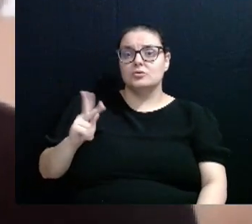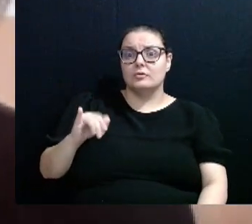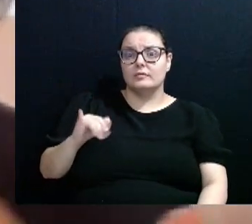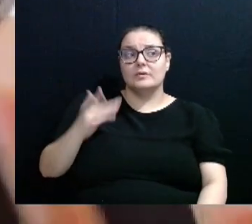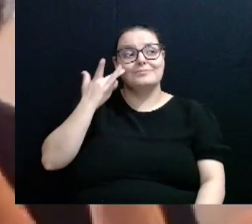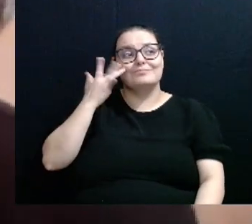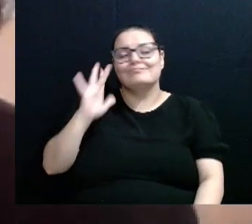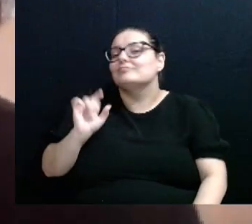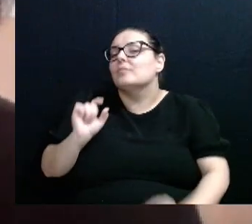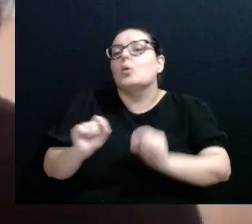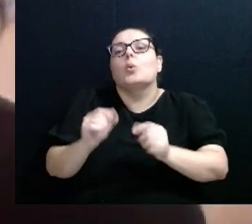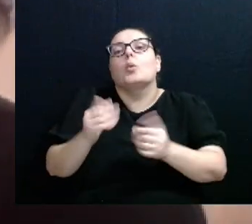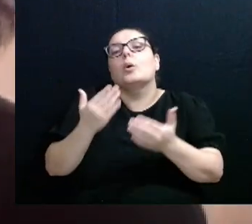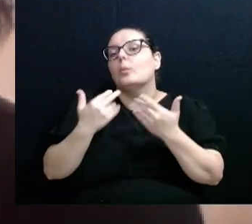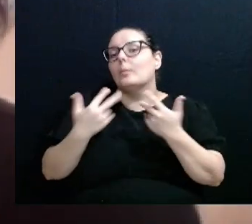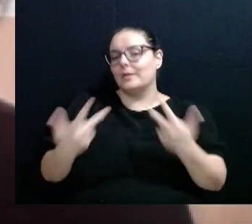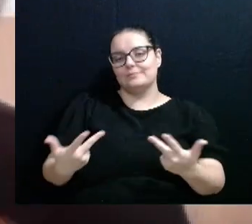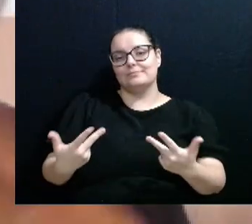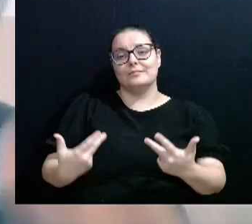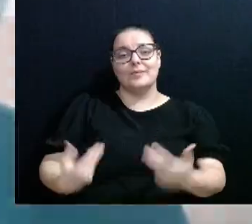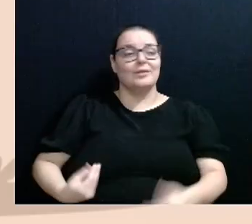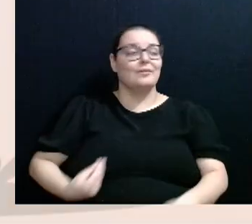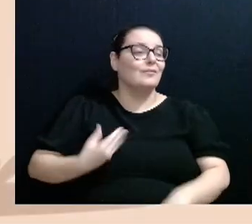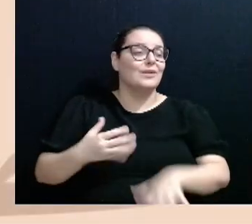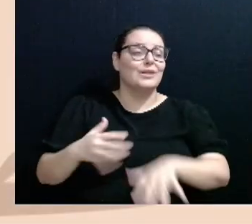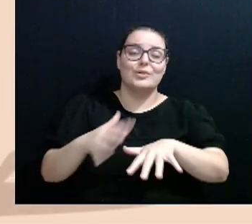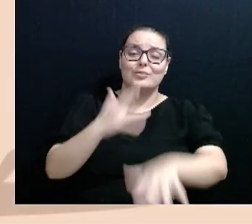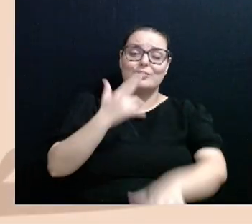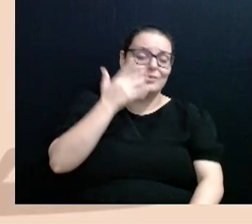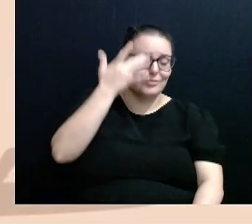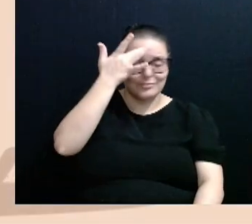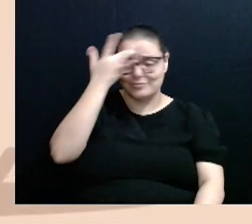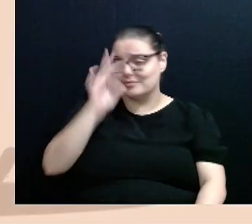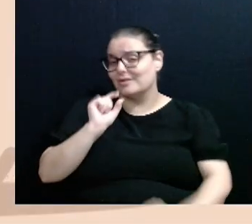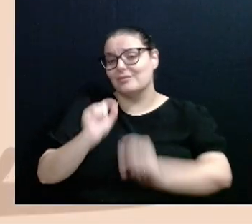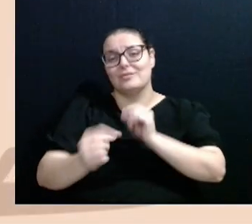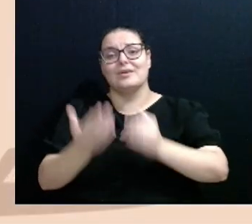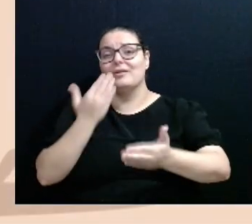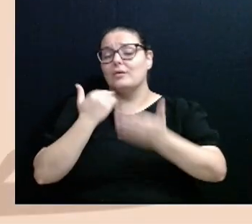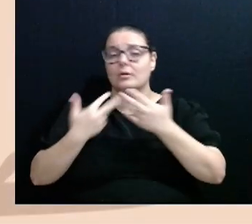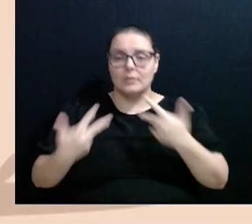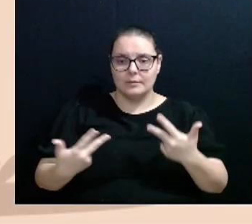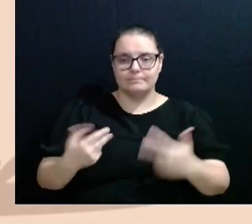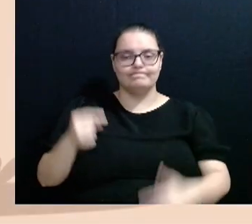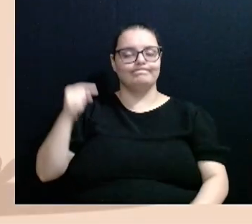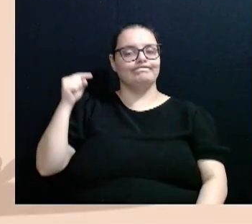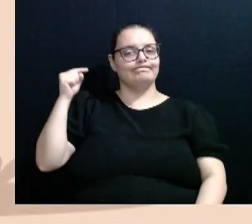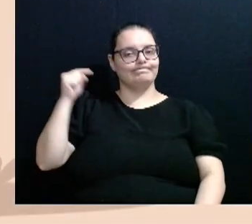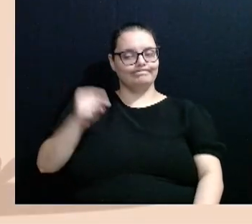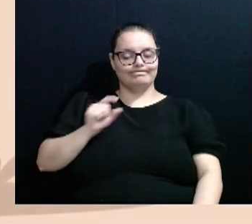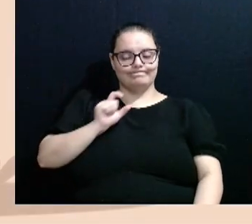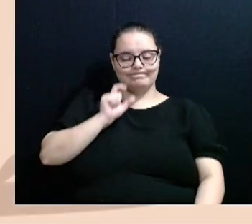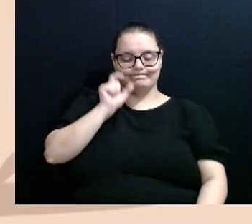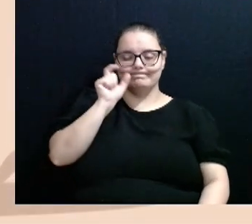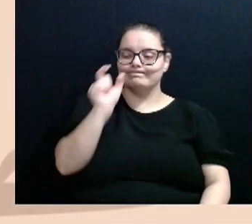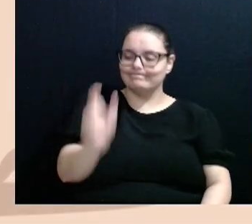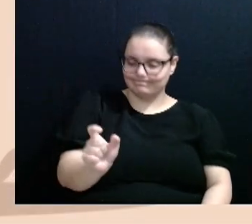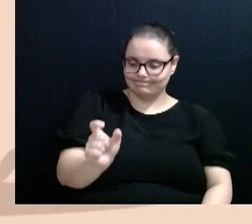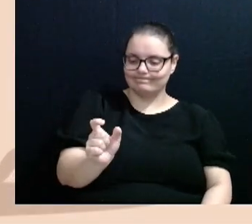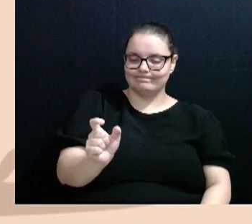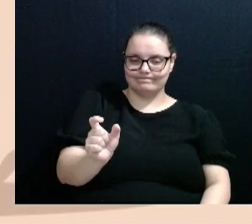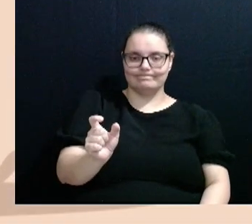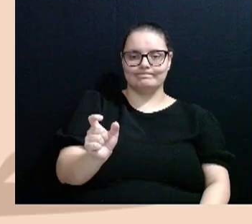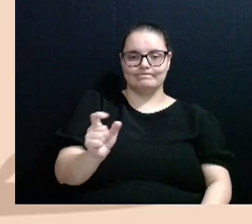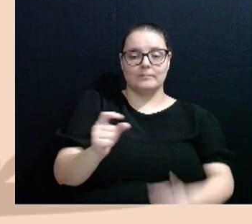Estou vivendo um terrorismo nutricional, não sei mais o que comer. Essa palavra, essa frase de